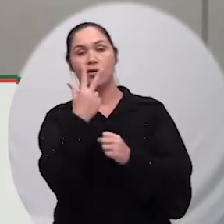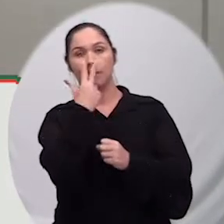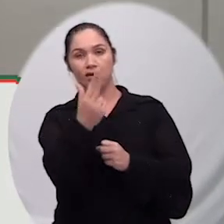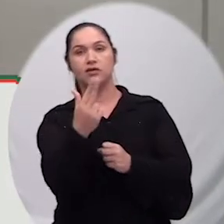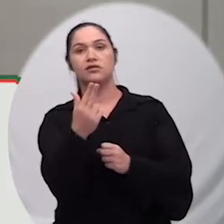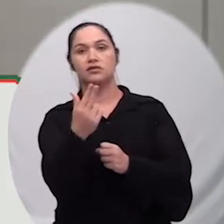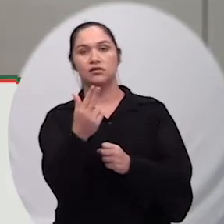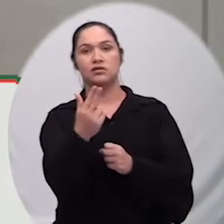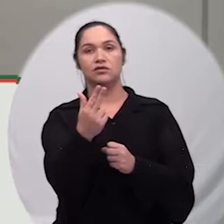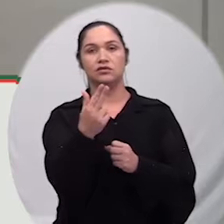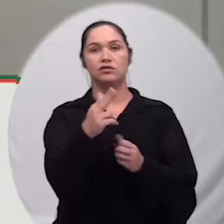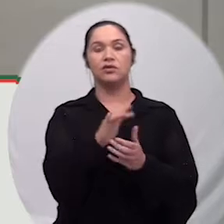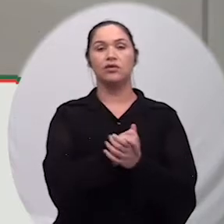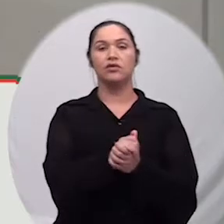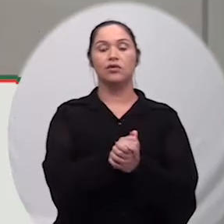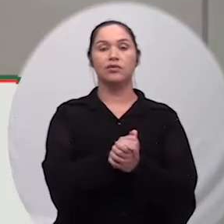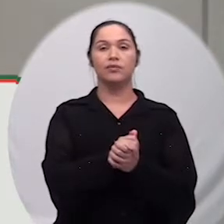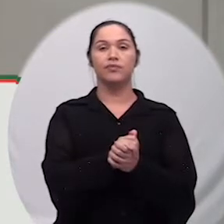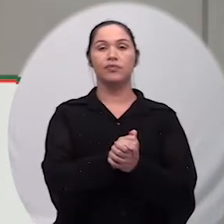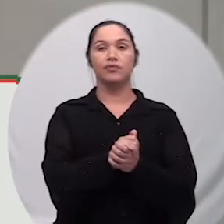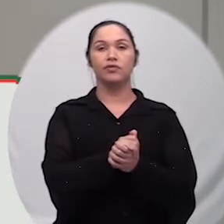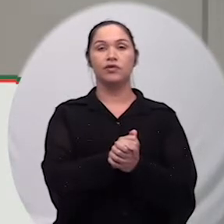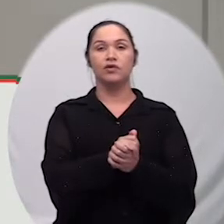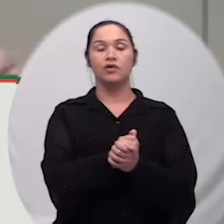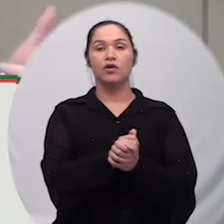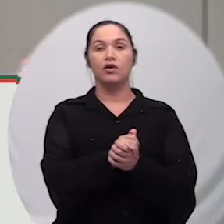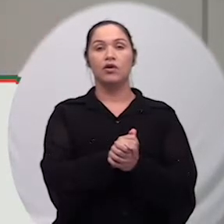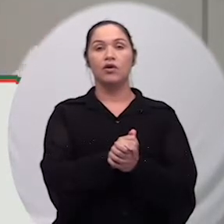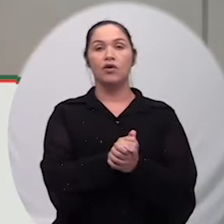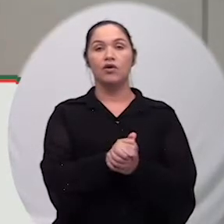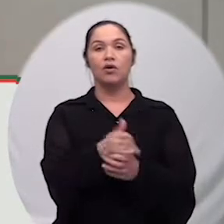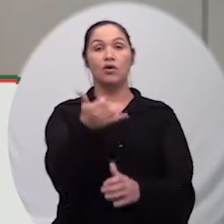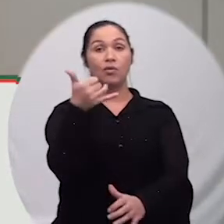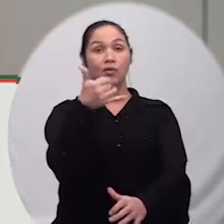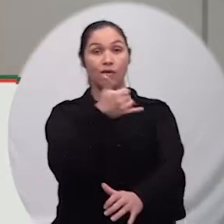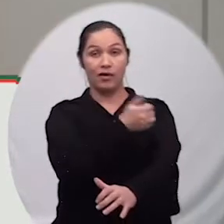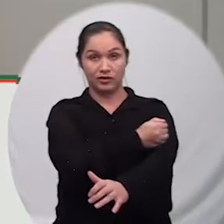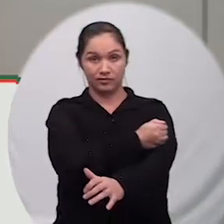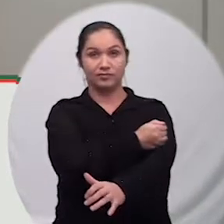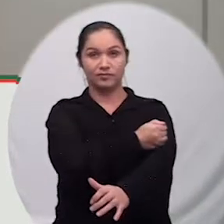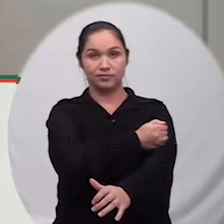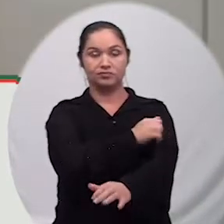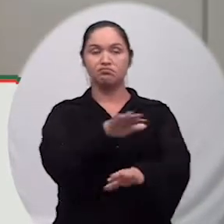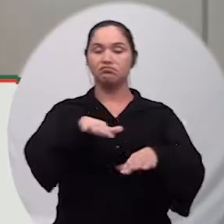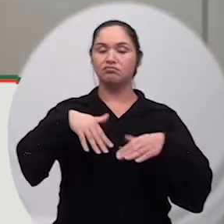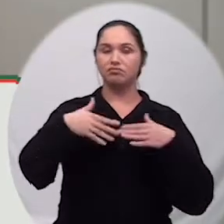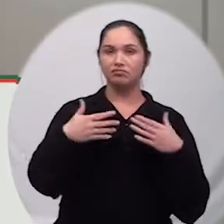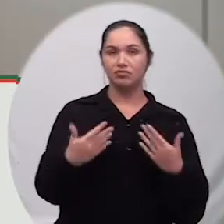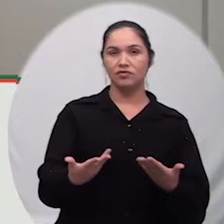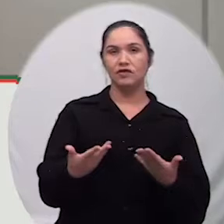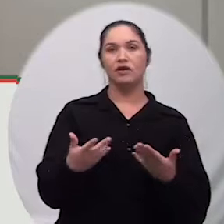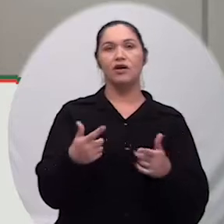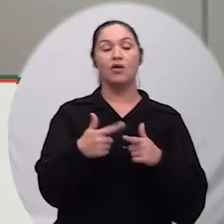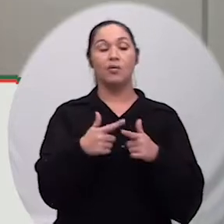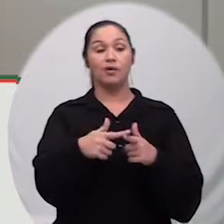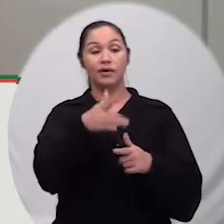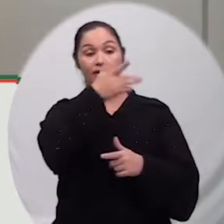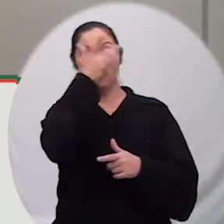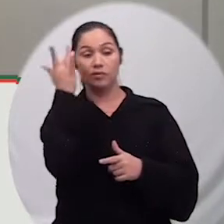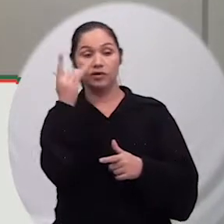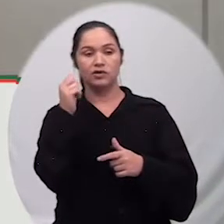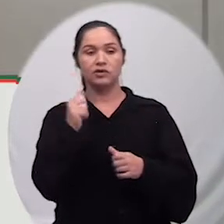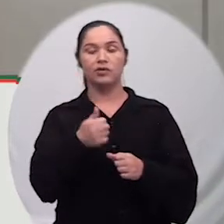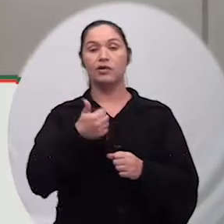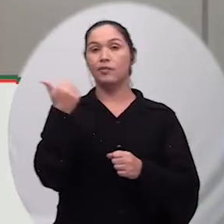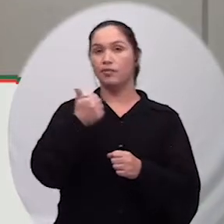para... declaração, aliás, da vacinação para a rematrícula, uma declaração de saúde para as pessoas participarem de concurso